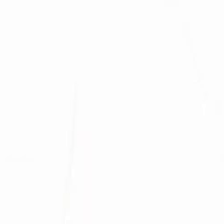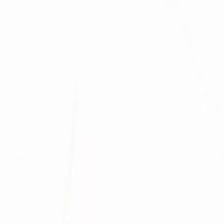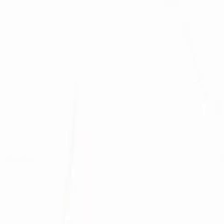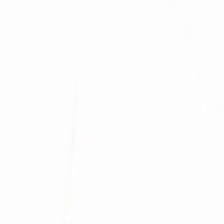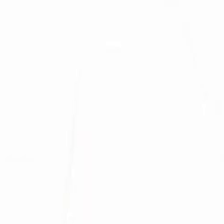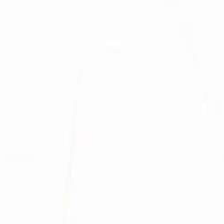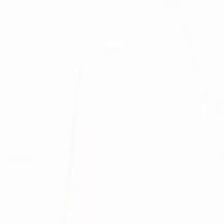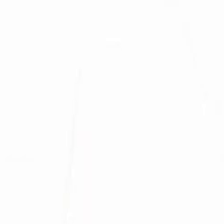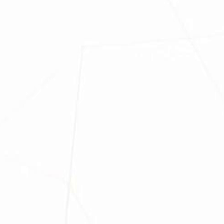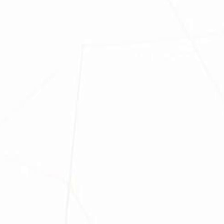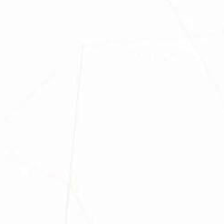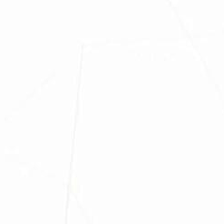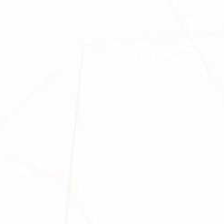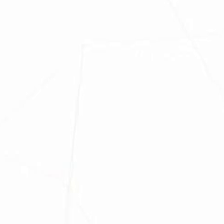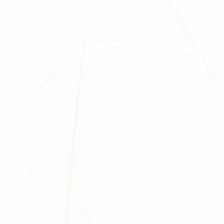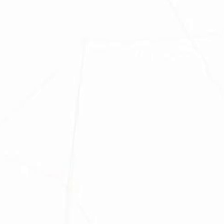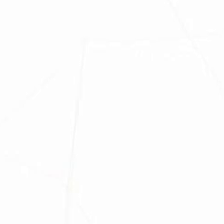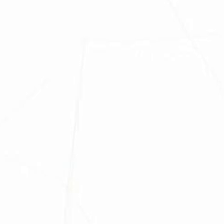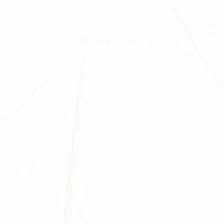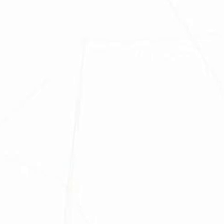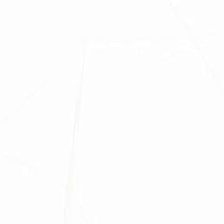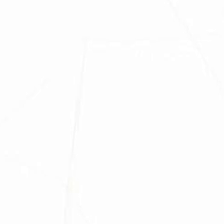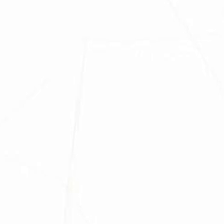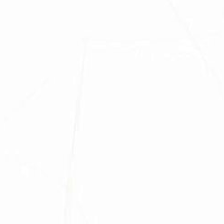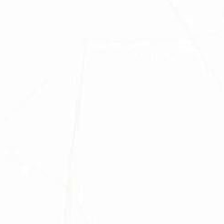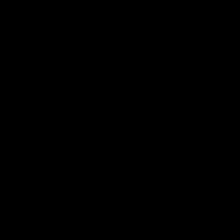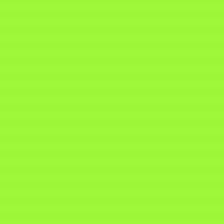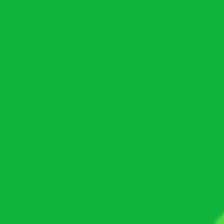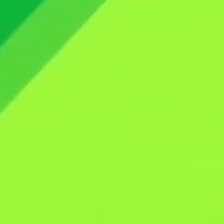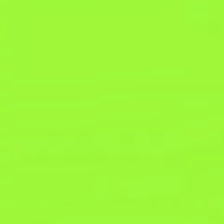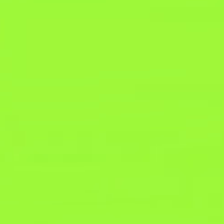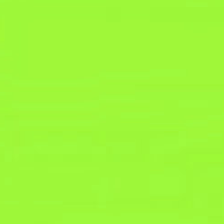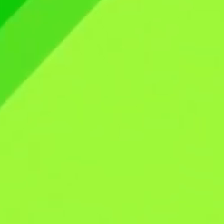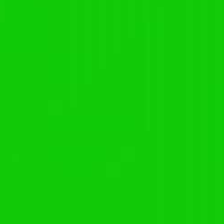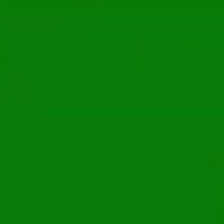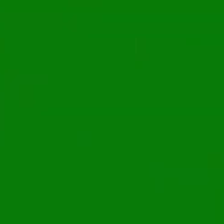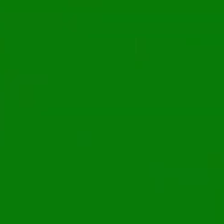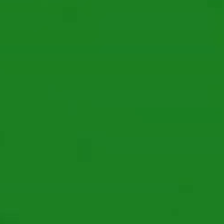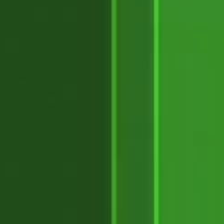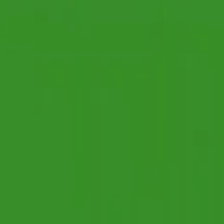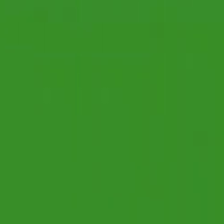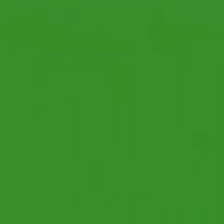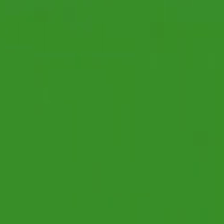Educação à distância, mudando realidades.